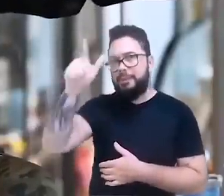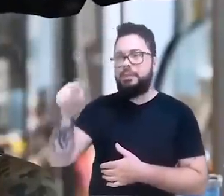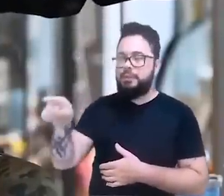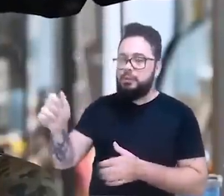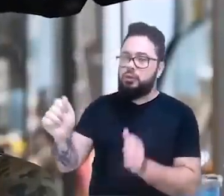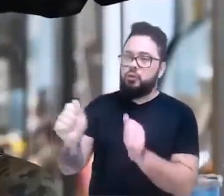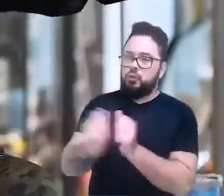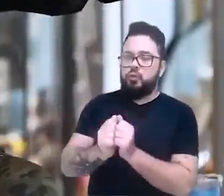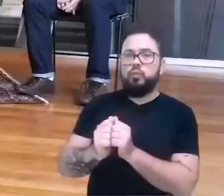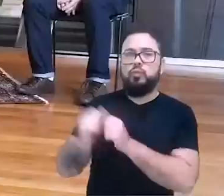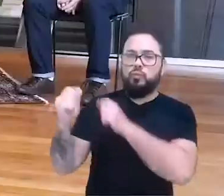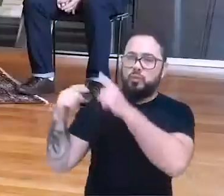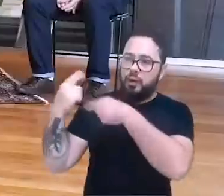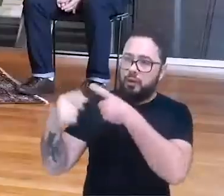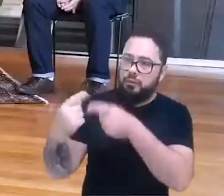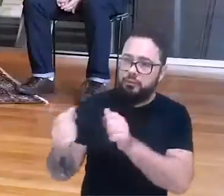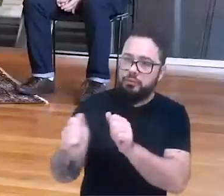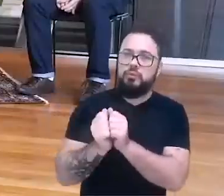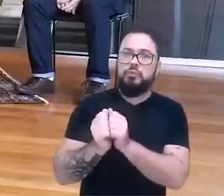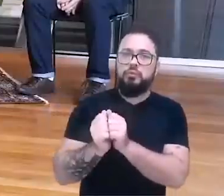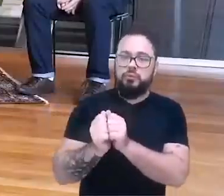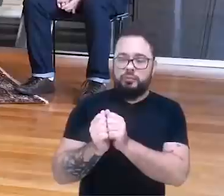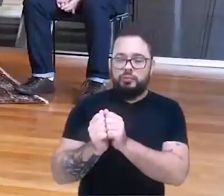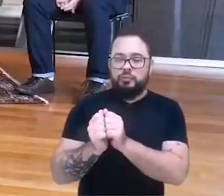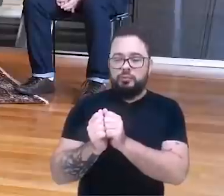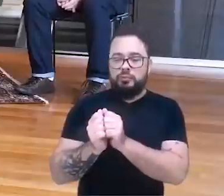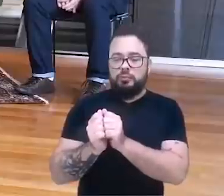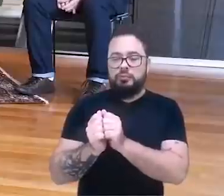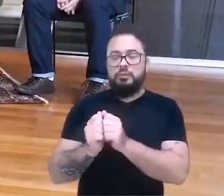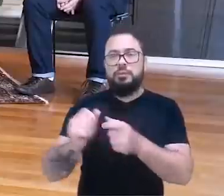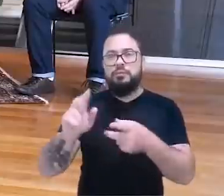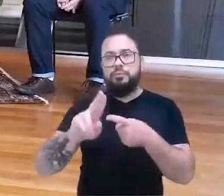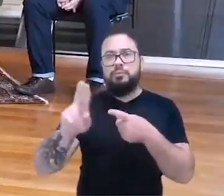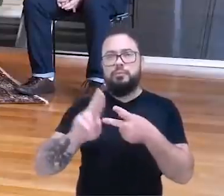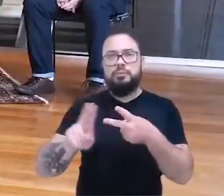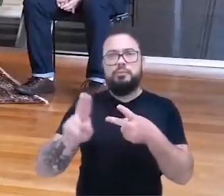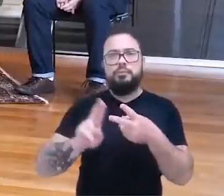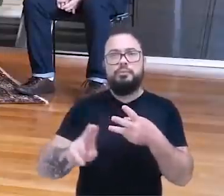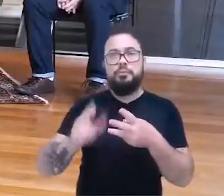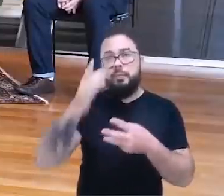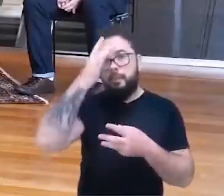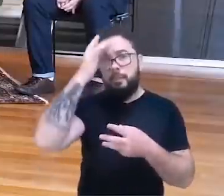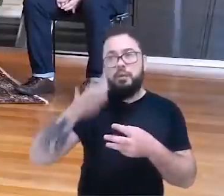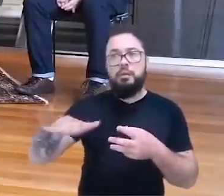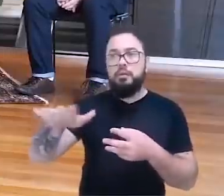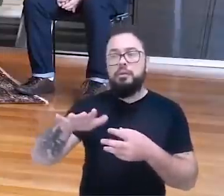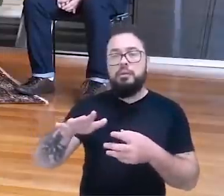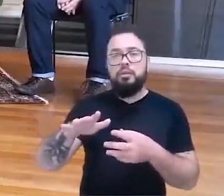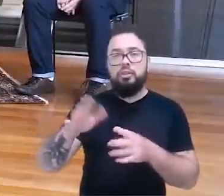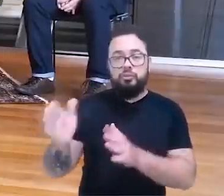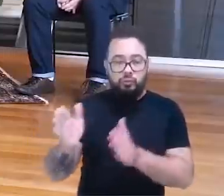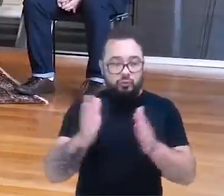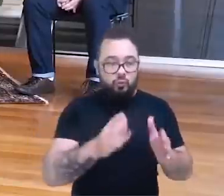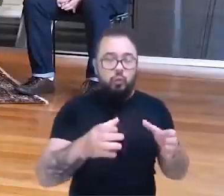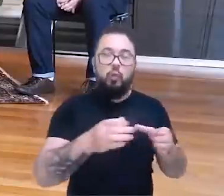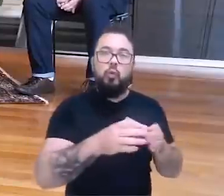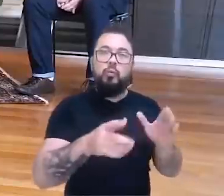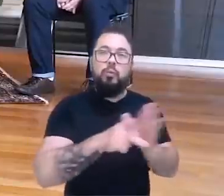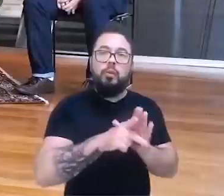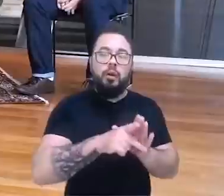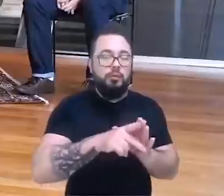junto com a minha junto com o Carolina junto com Lima Barreto não tá vamos junto com Machado de Assis não